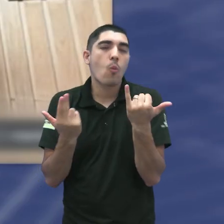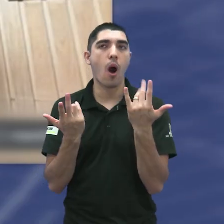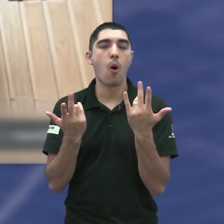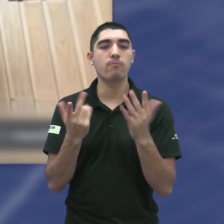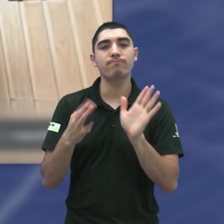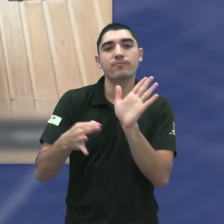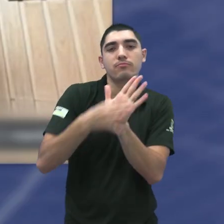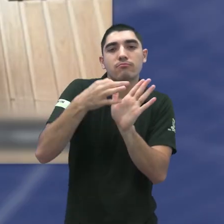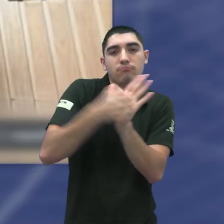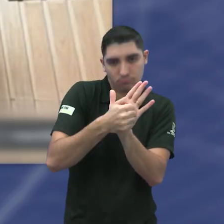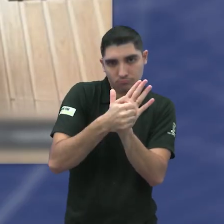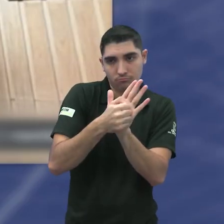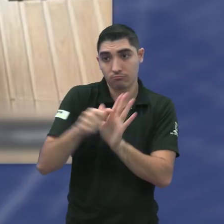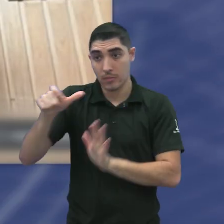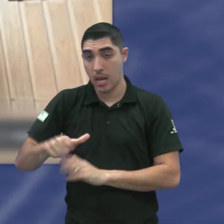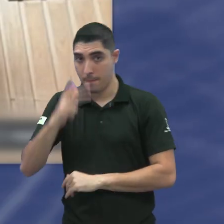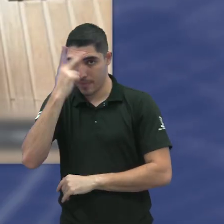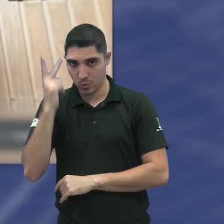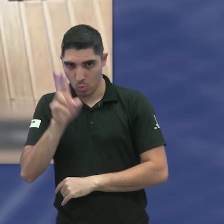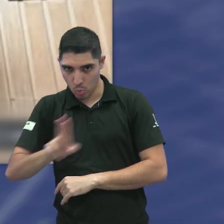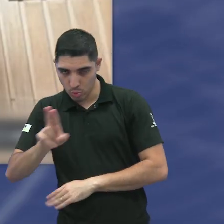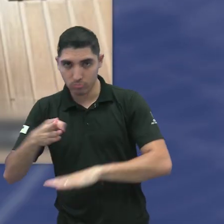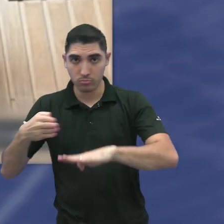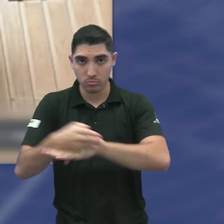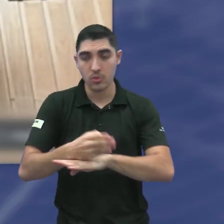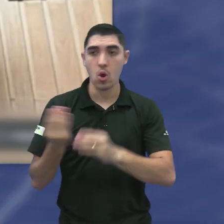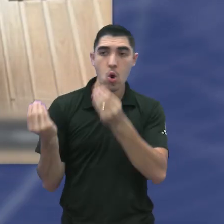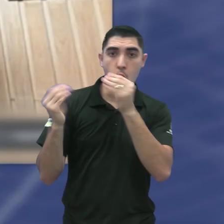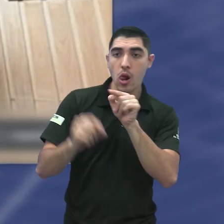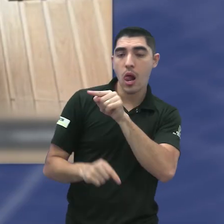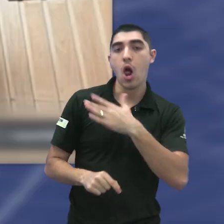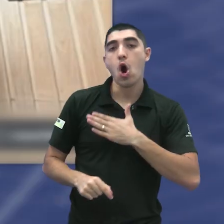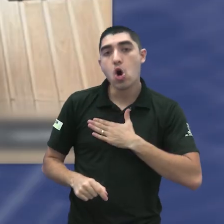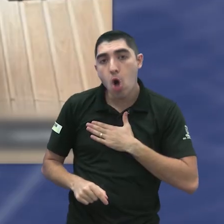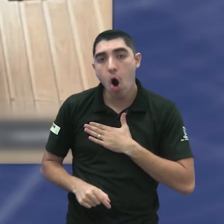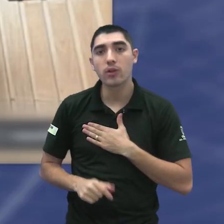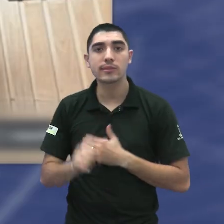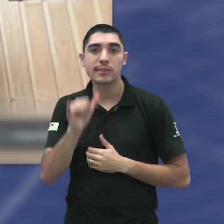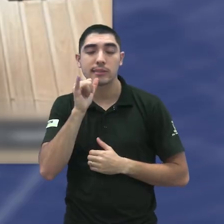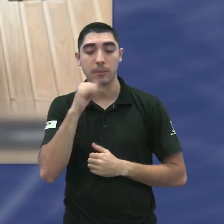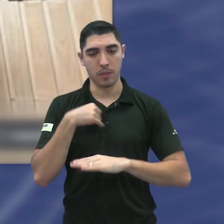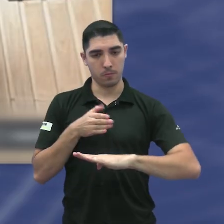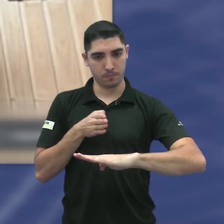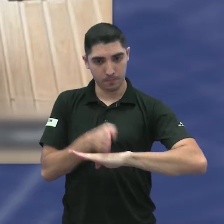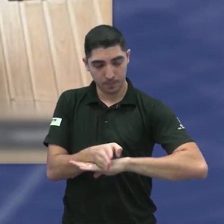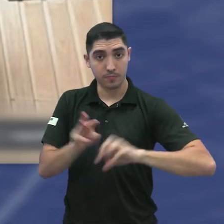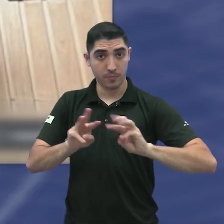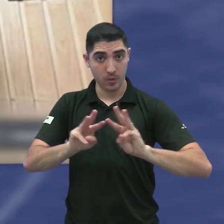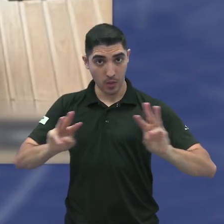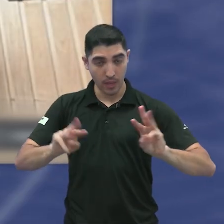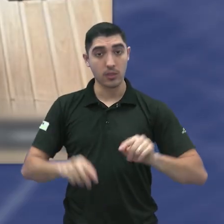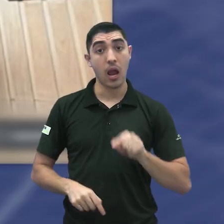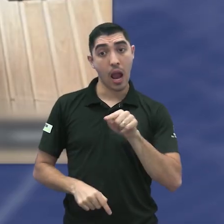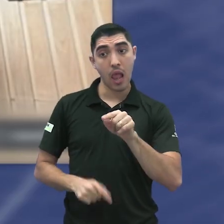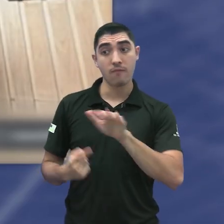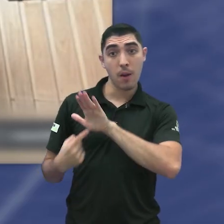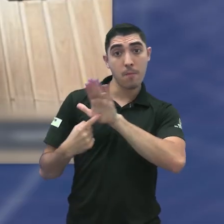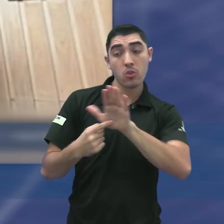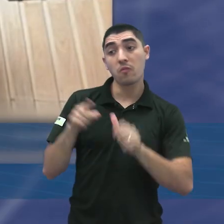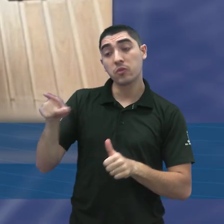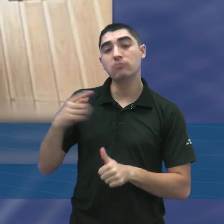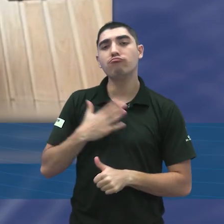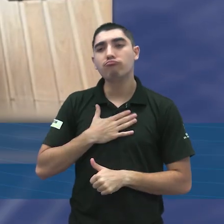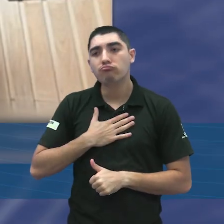né? Então, ele vai lá registrar os seus gostos. Então, por exemplo, você vai entrar num site. Ele vai registrar o seu idioma